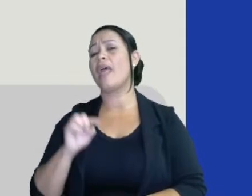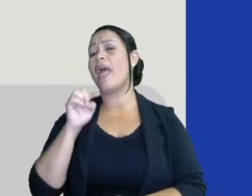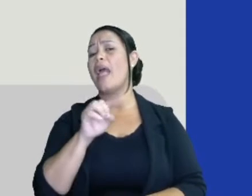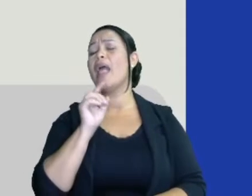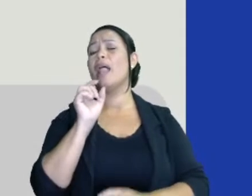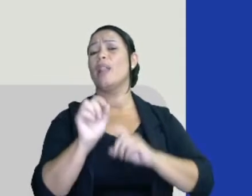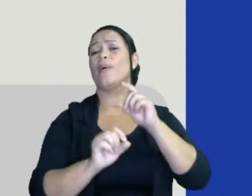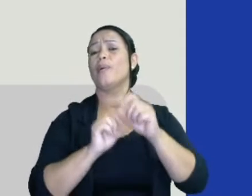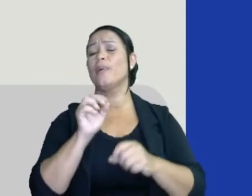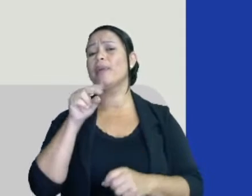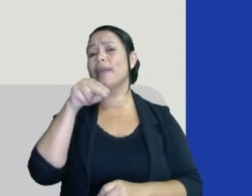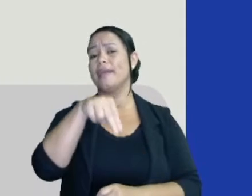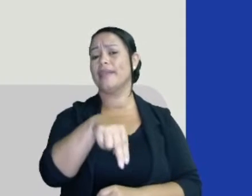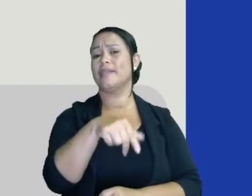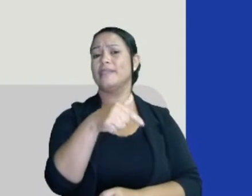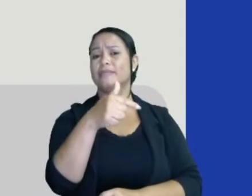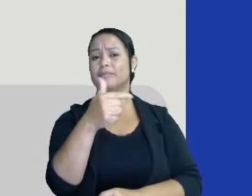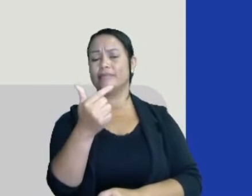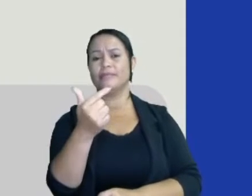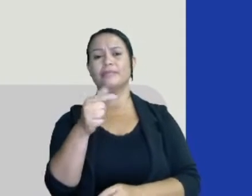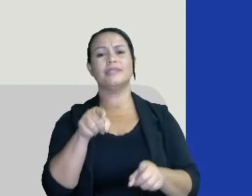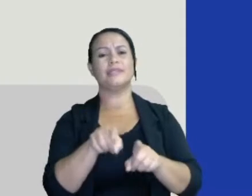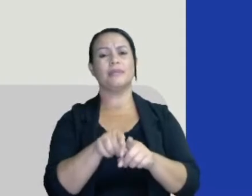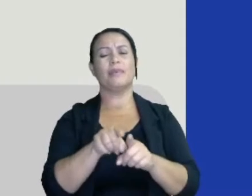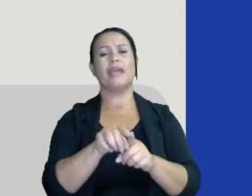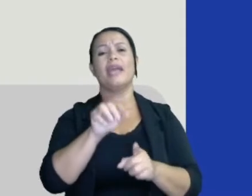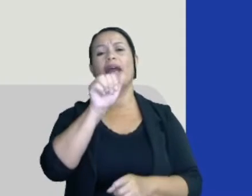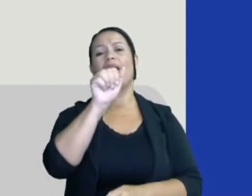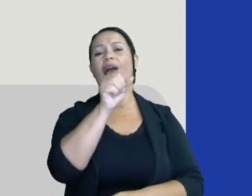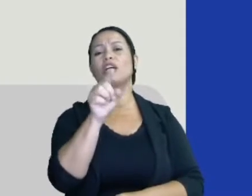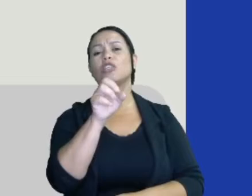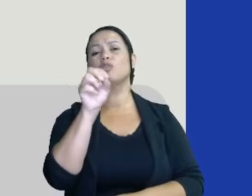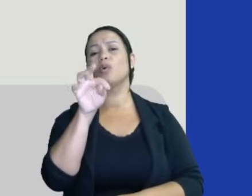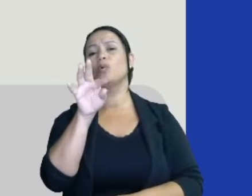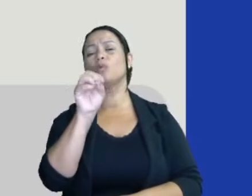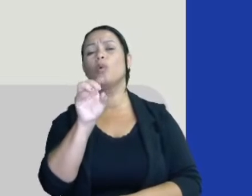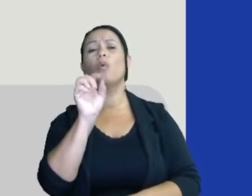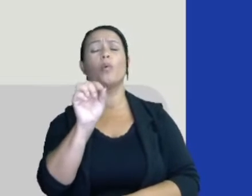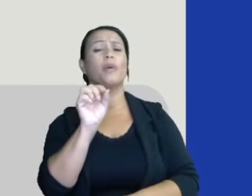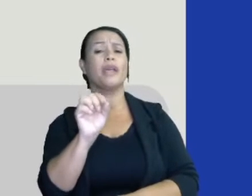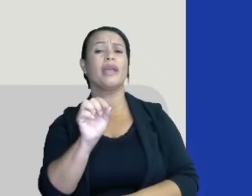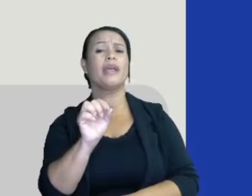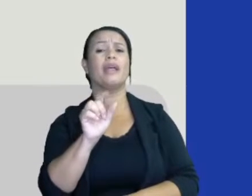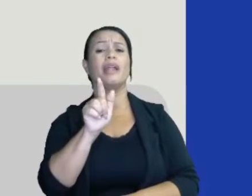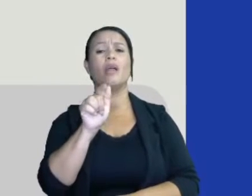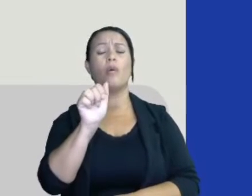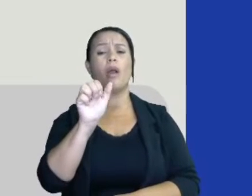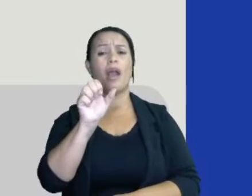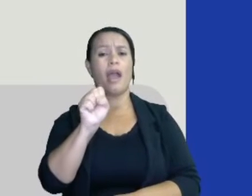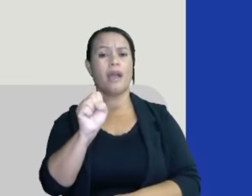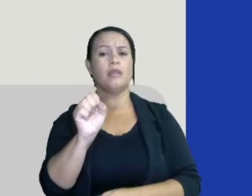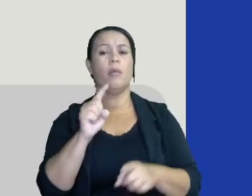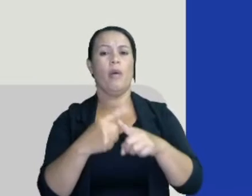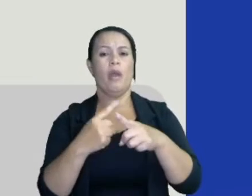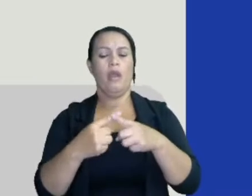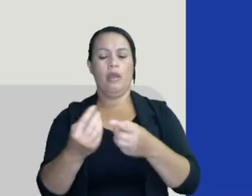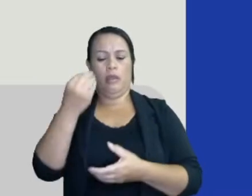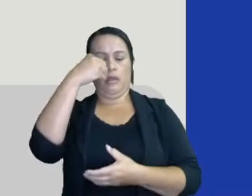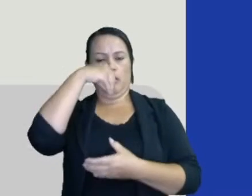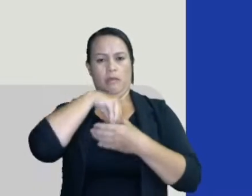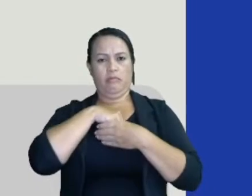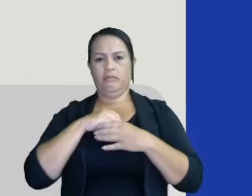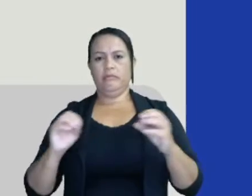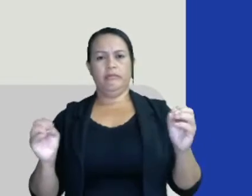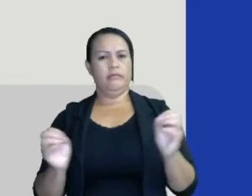Ele também é chamado de azoto, que significa sem vida. É um gás inerte, né? Porque ele entra no nosso organismo, não